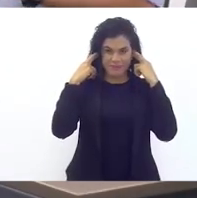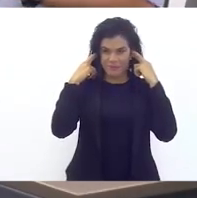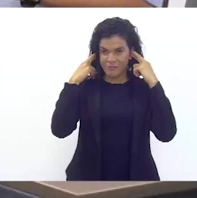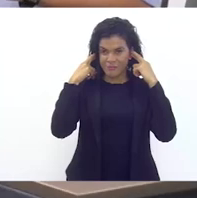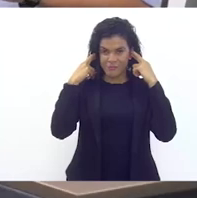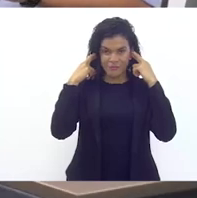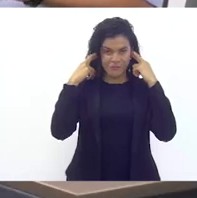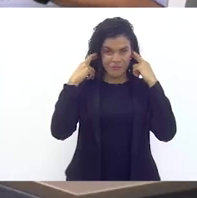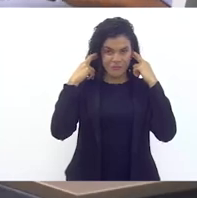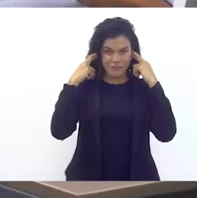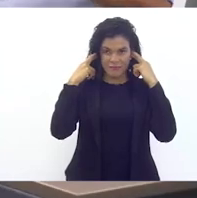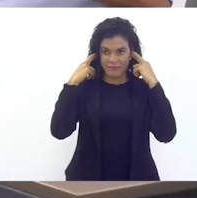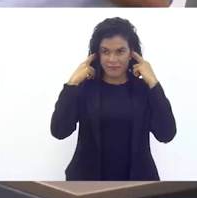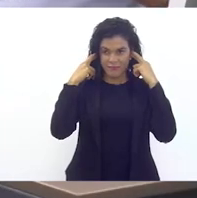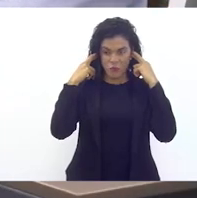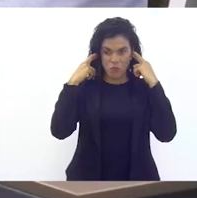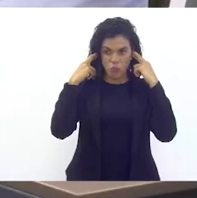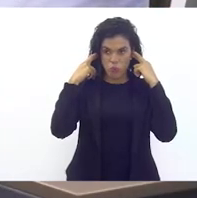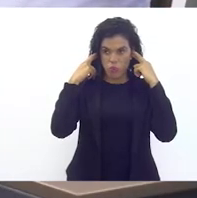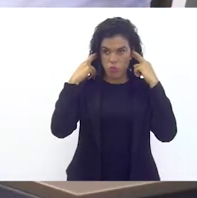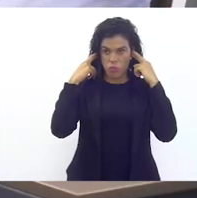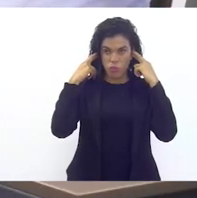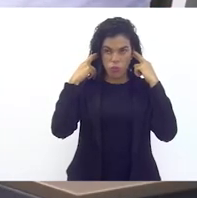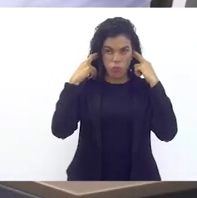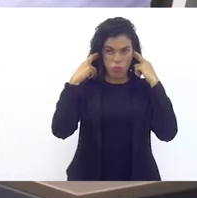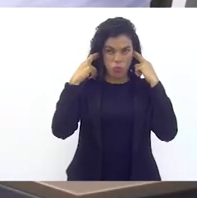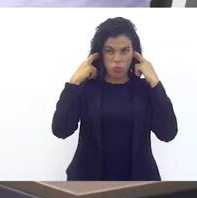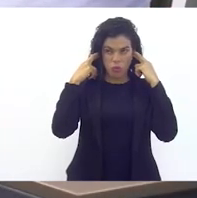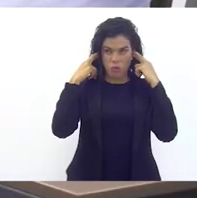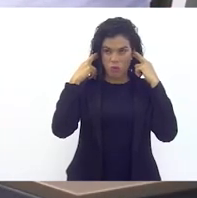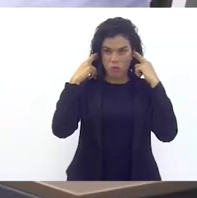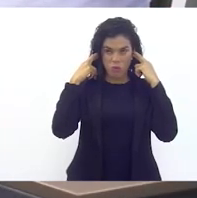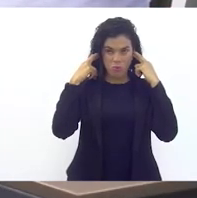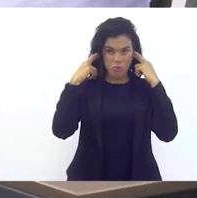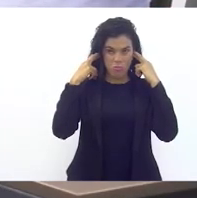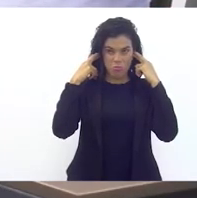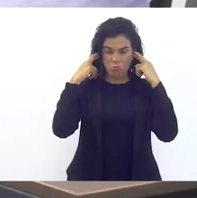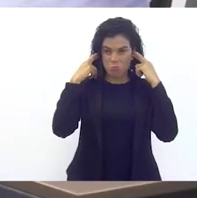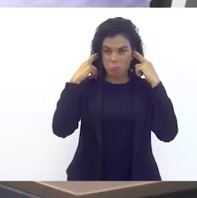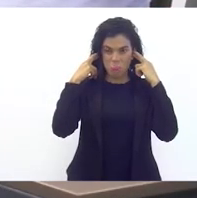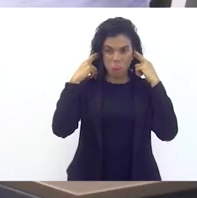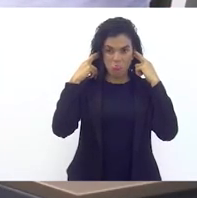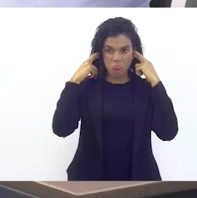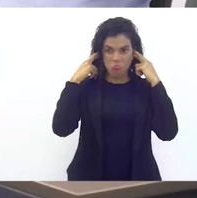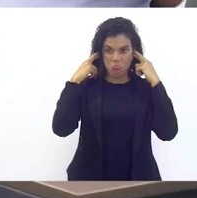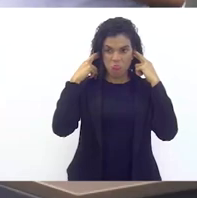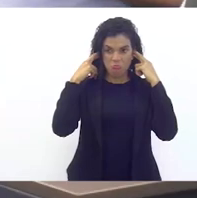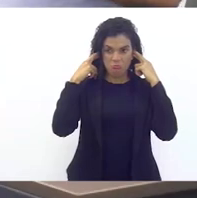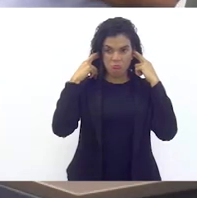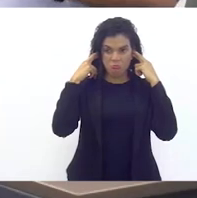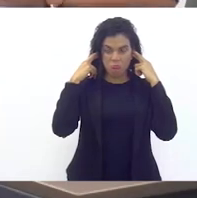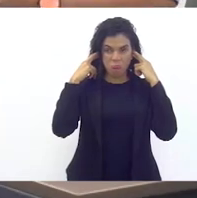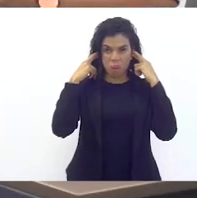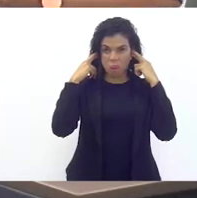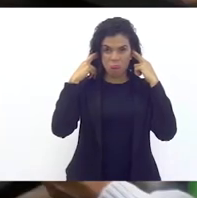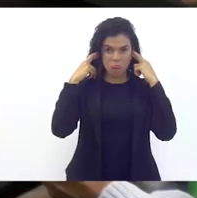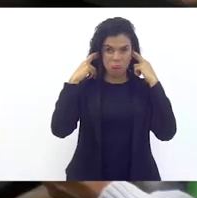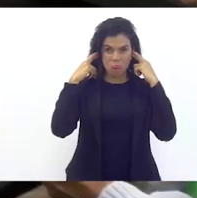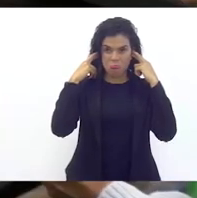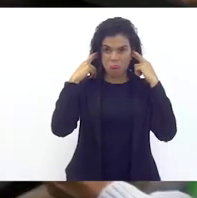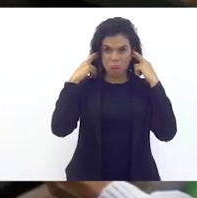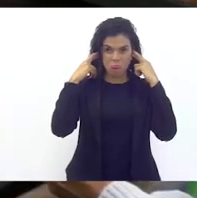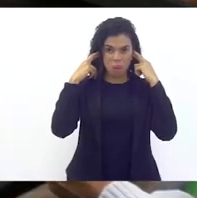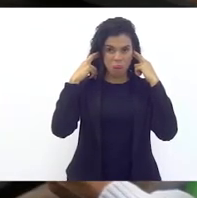Paulo. Bom, sou Daniele, sou da CPB. No dia 1º de agosto teve a eleição do Conselho Estadual de